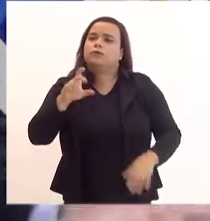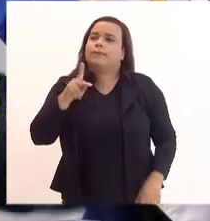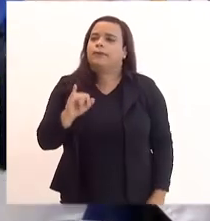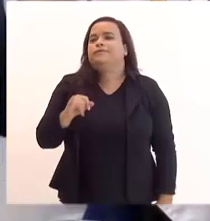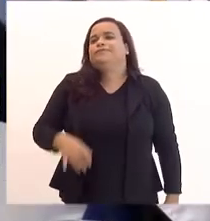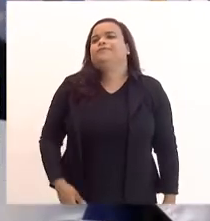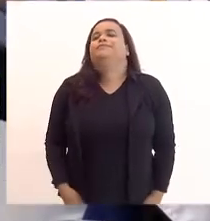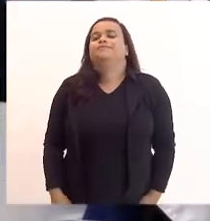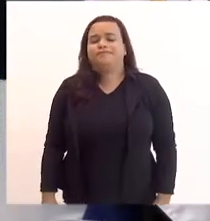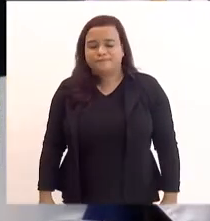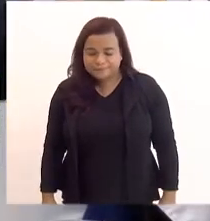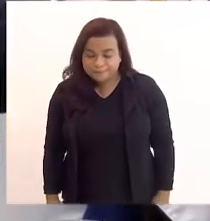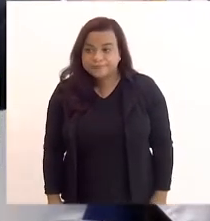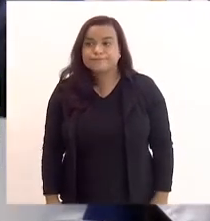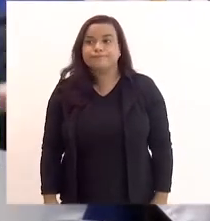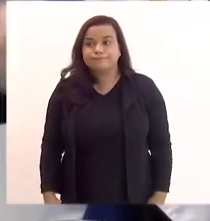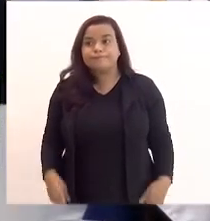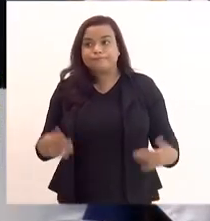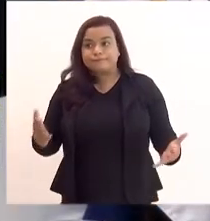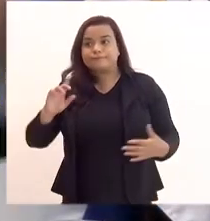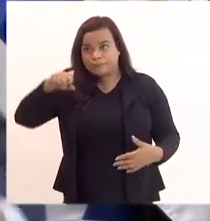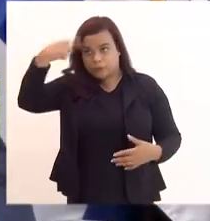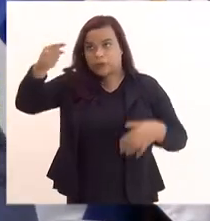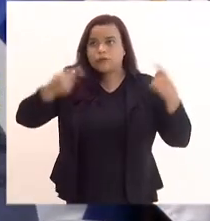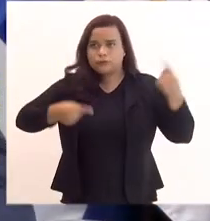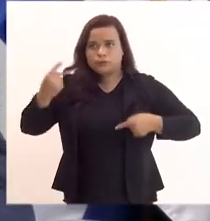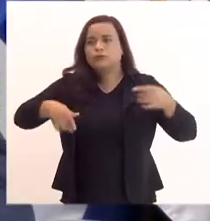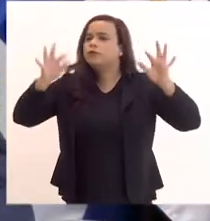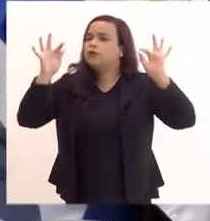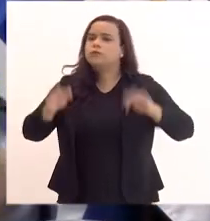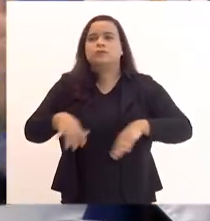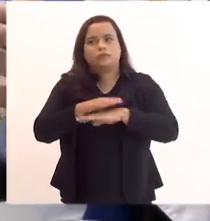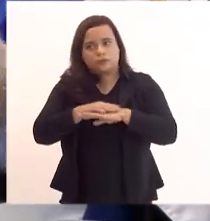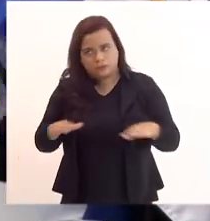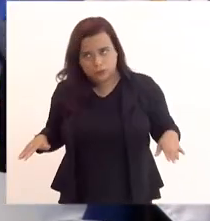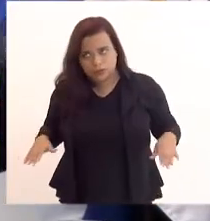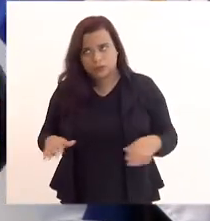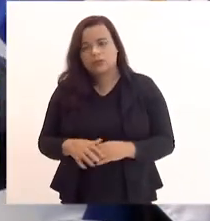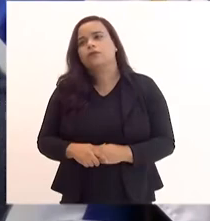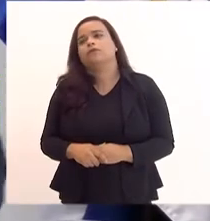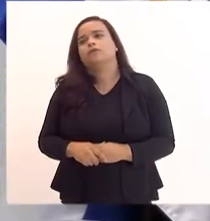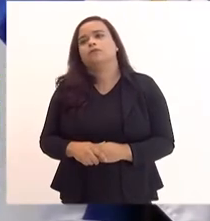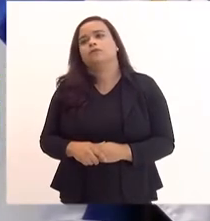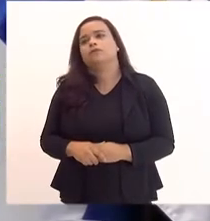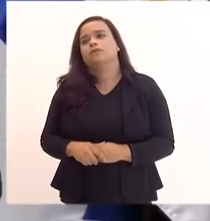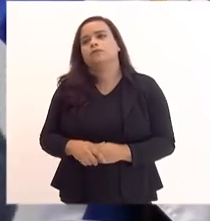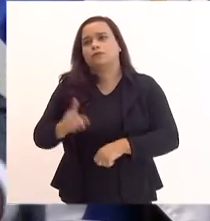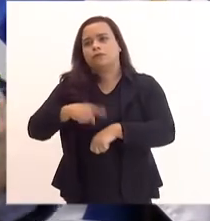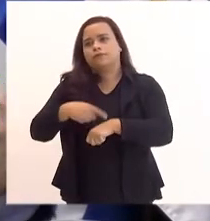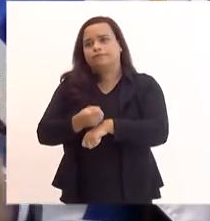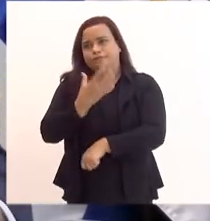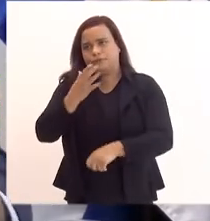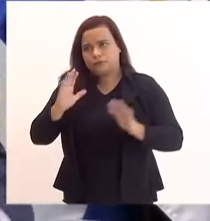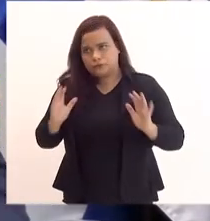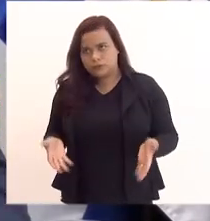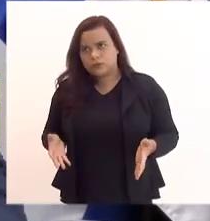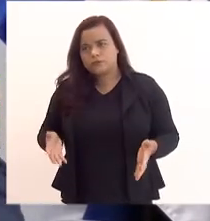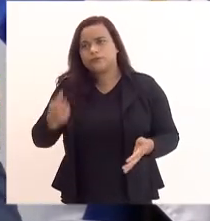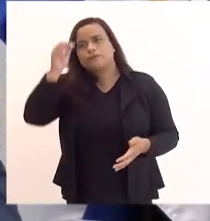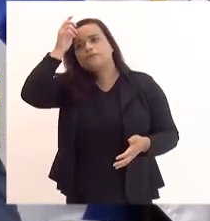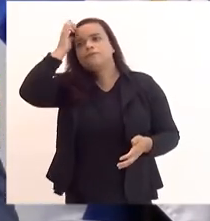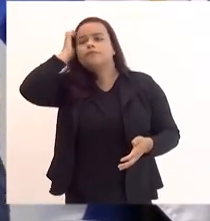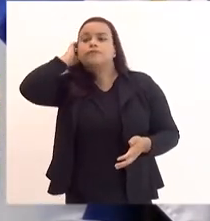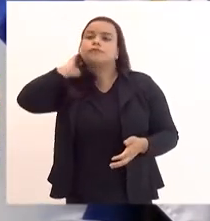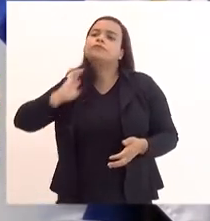Então, fica para a próxima discussão, eu vou encerrar aqui a fala, não sei se deputada Mônica, só porque o horário já terminamos, mantém o